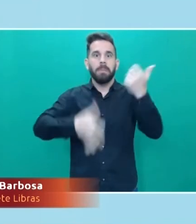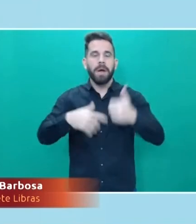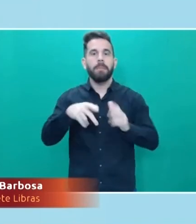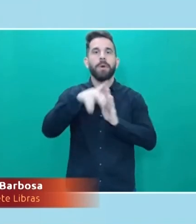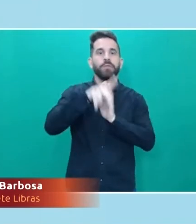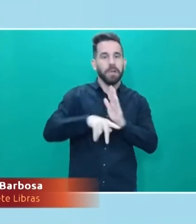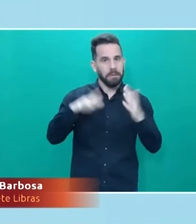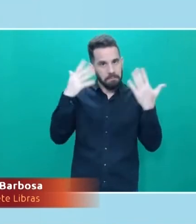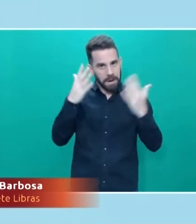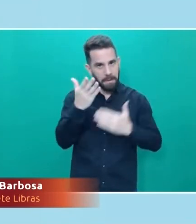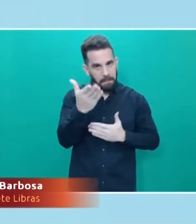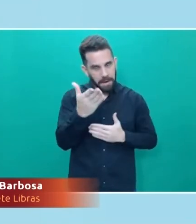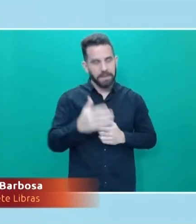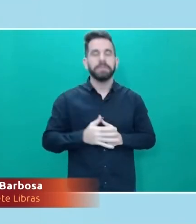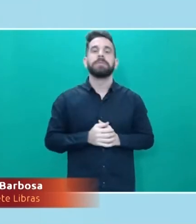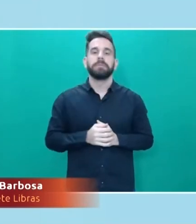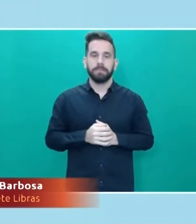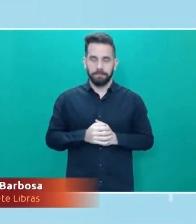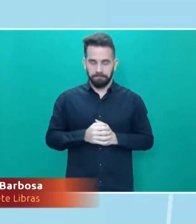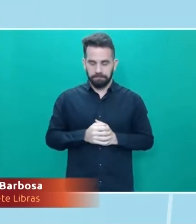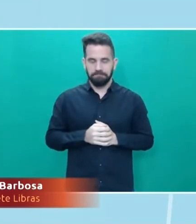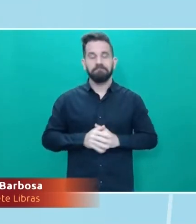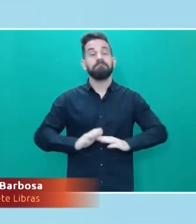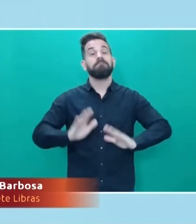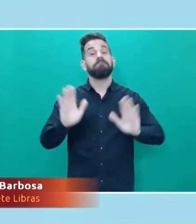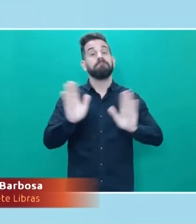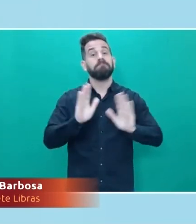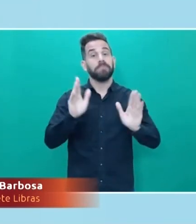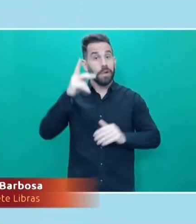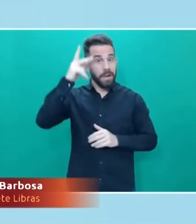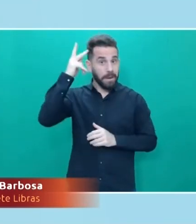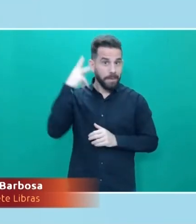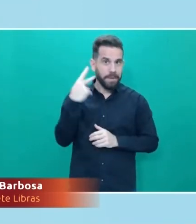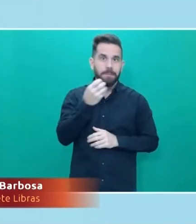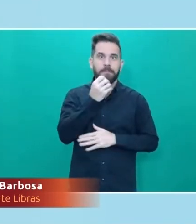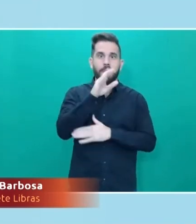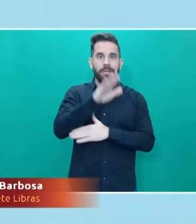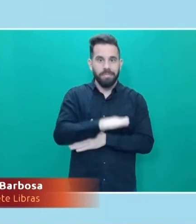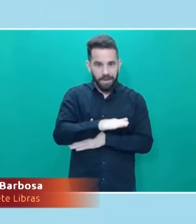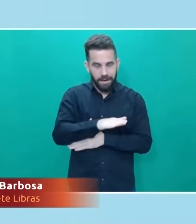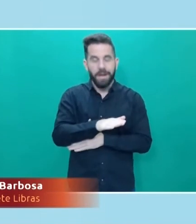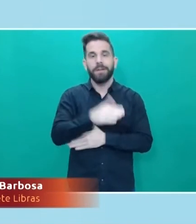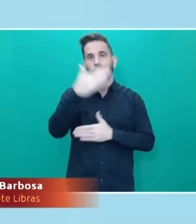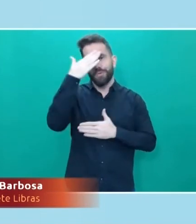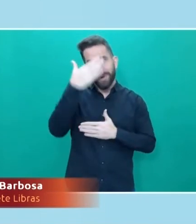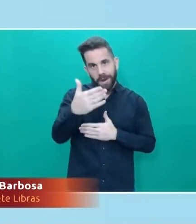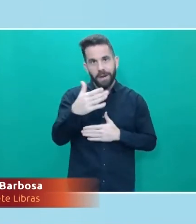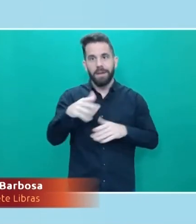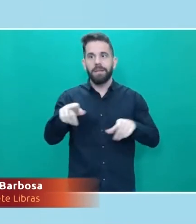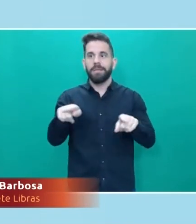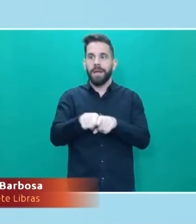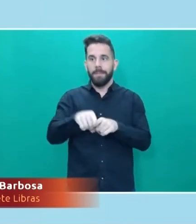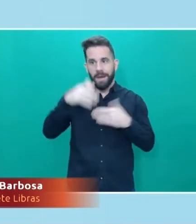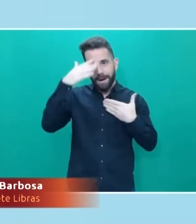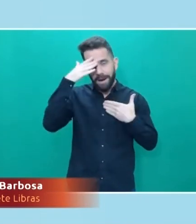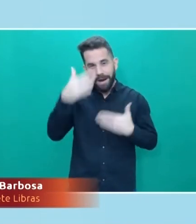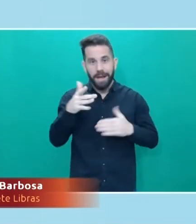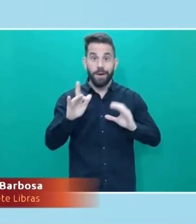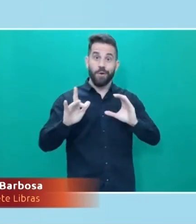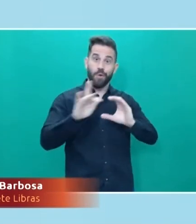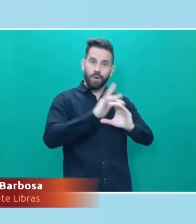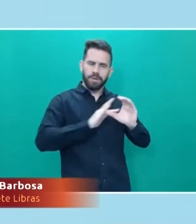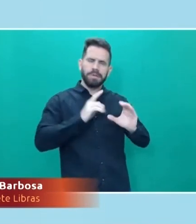Oi, Camila. Boa tarde, muitíssimo obrigado. Agradeço também a toda a equipe, né, do Conexões. Só uma